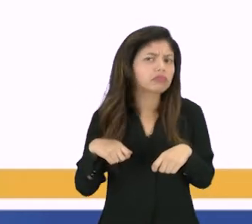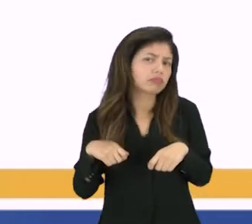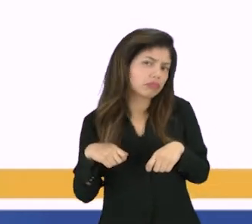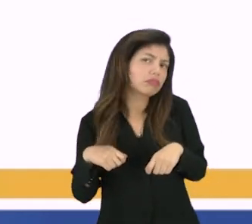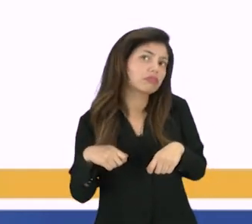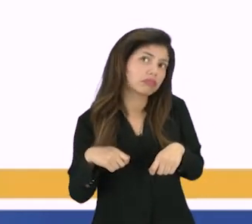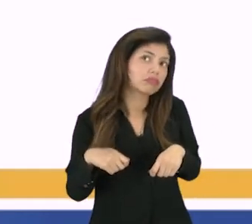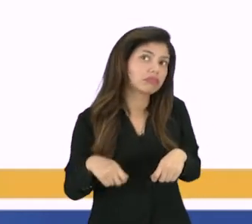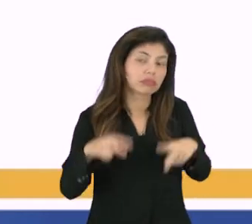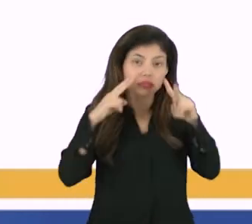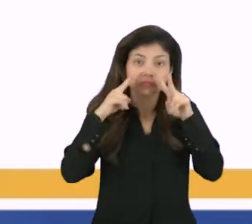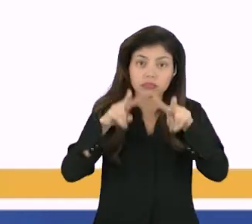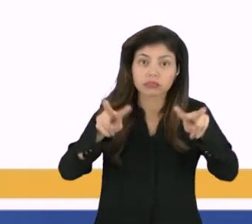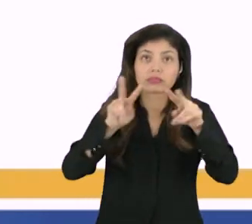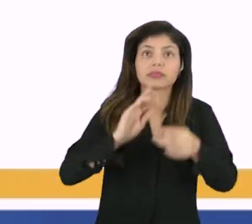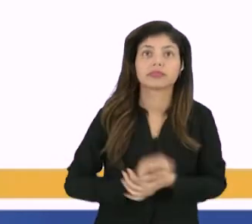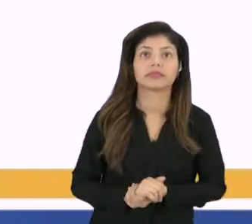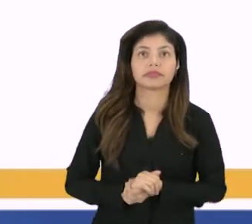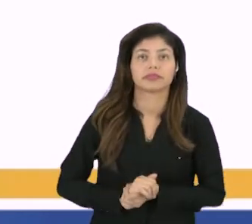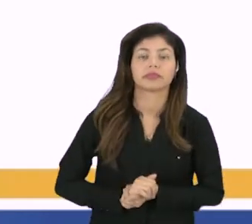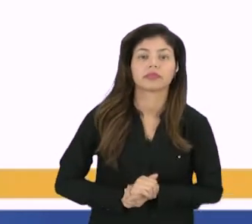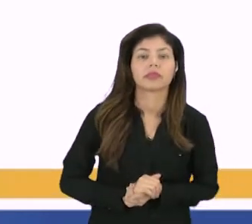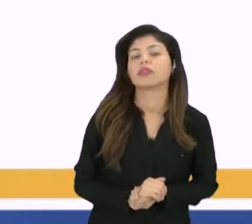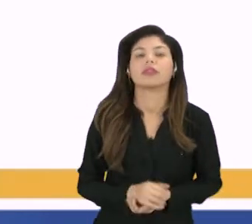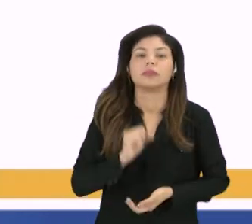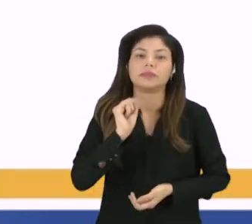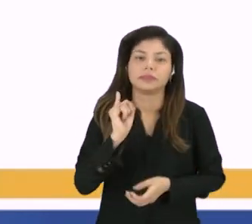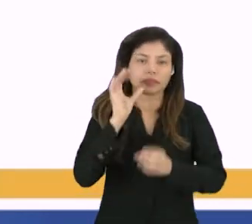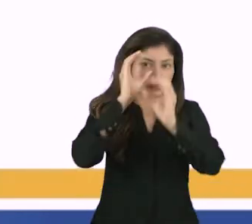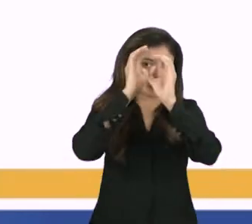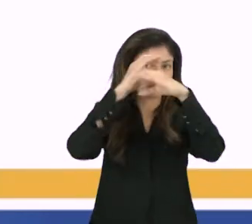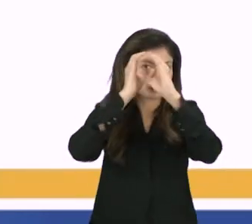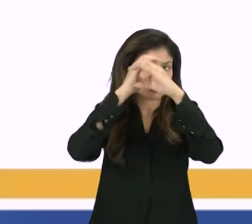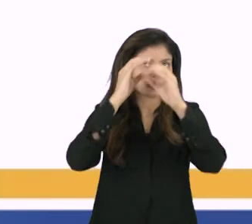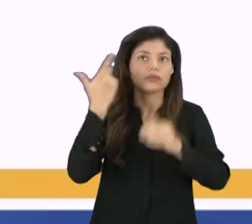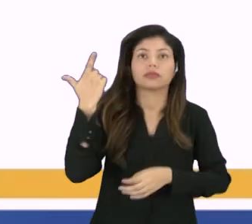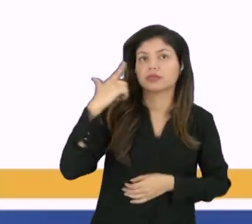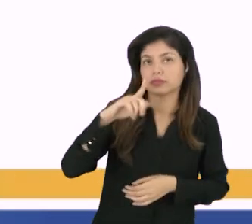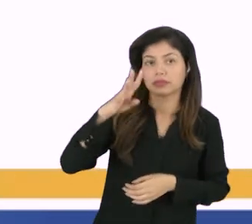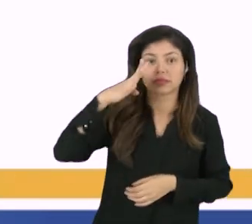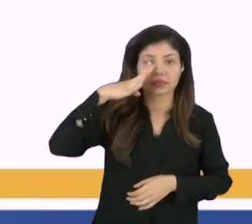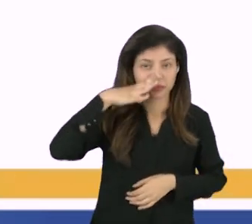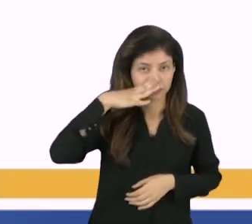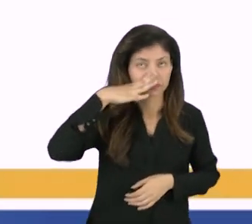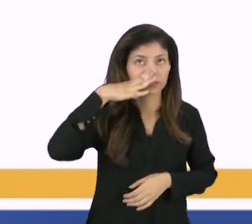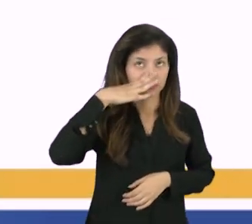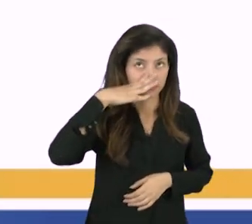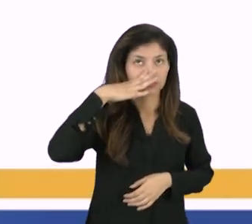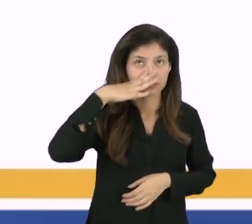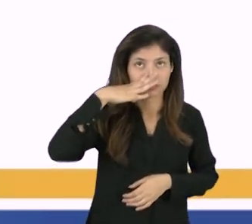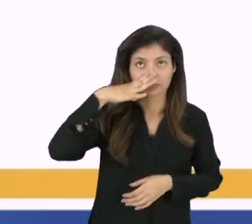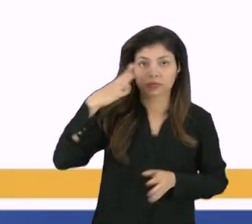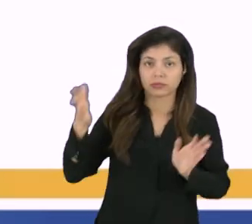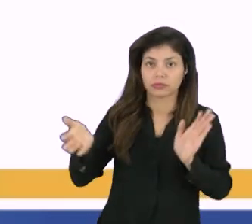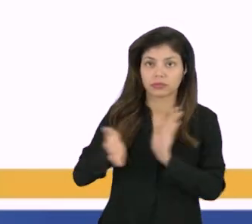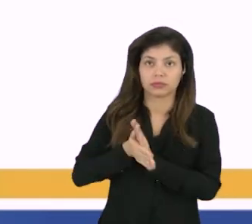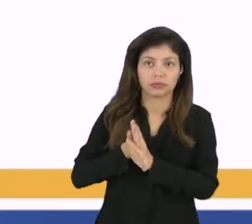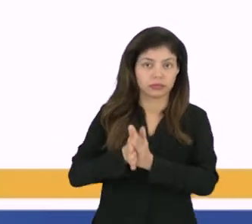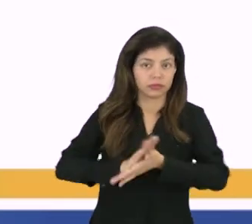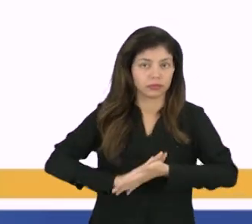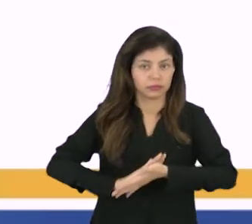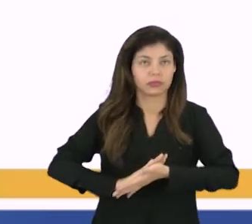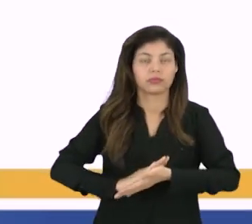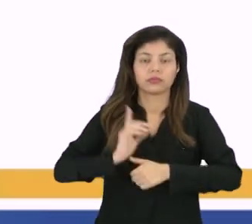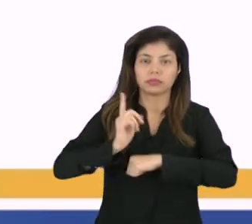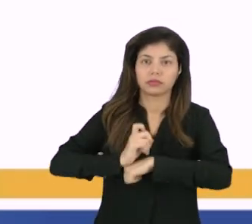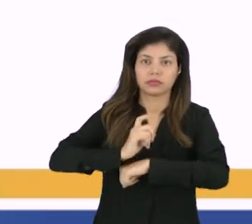tiver alguém visão da Terra aqui, a pessoa, se tivesse um telescópio aqui, conseguisse assistir a extinção dos dinossauros do nosso planeta,